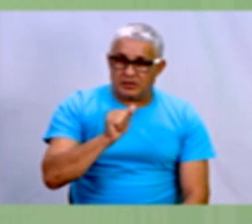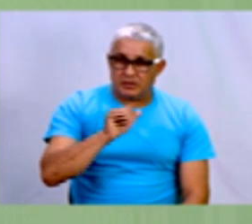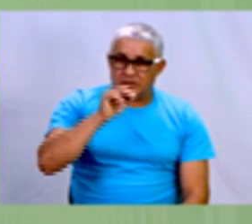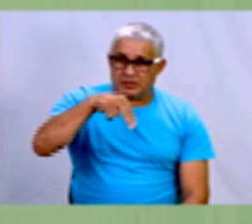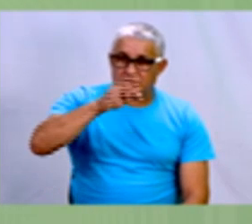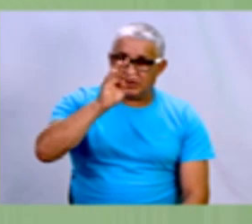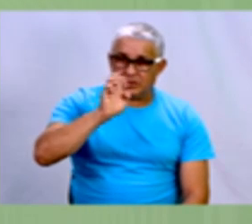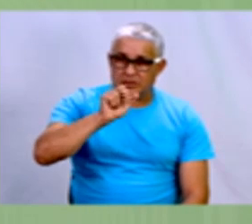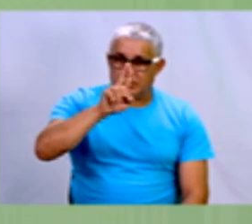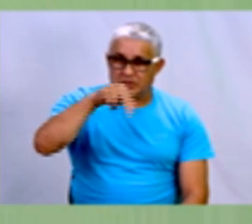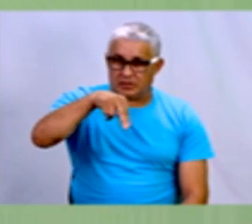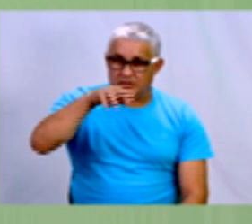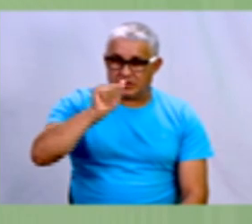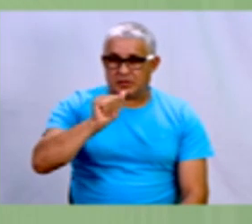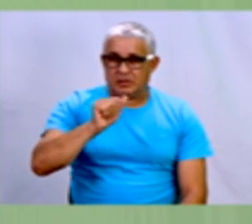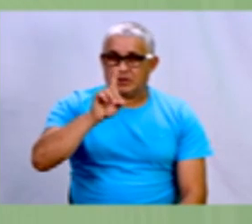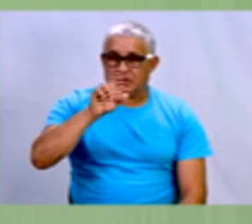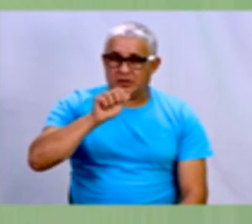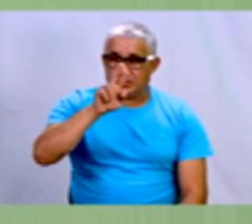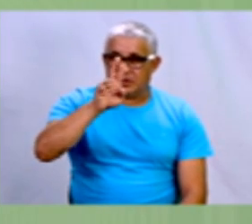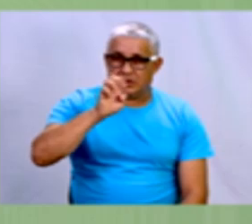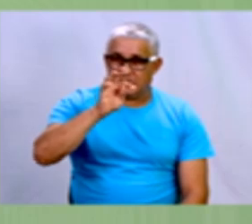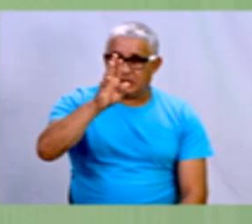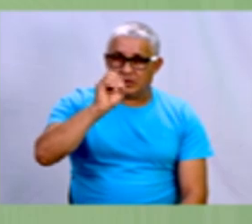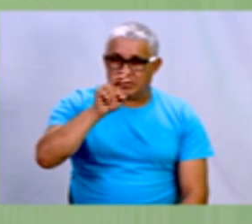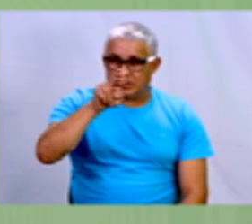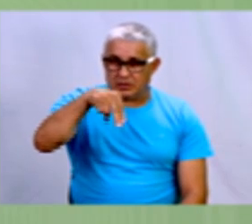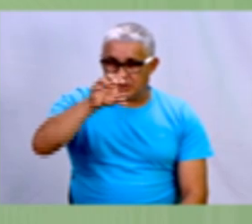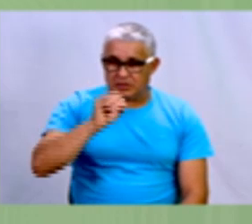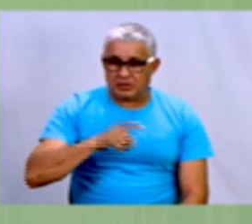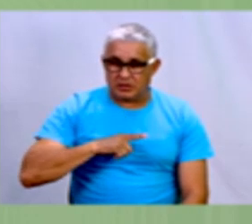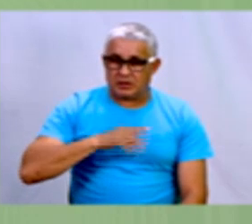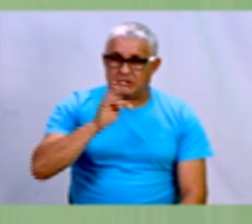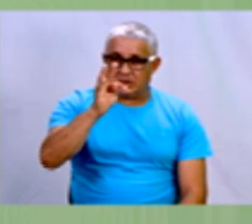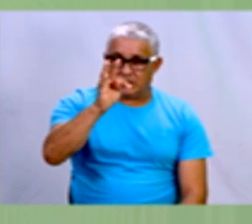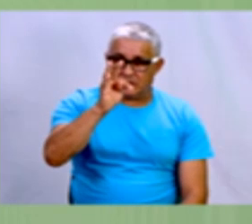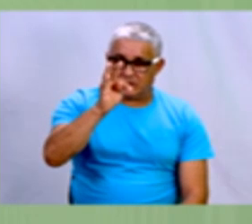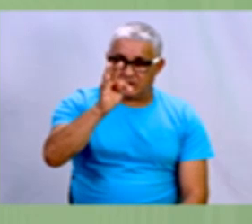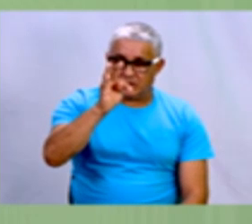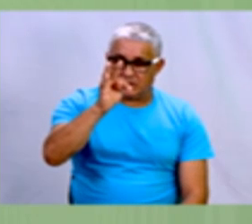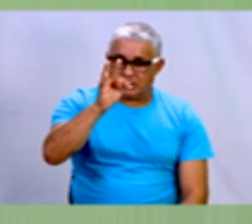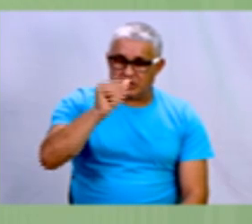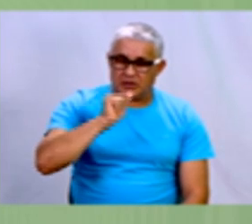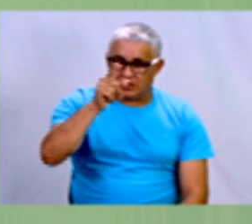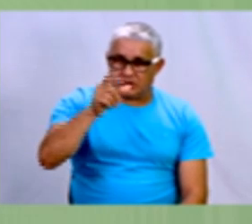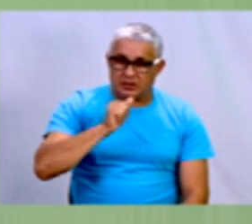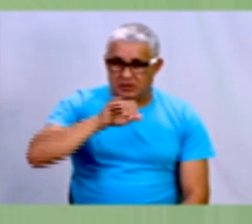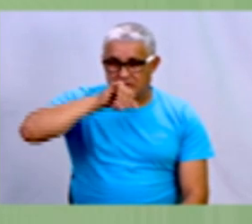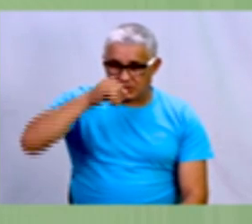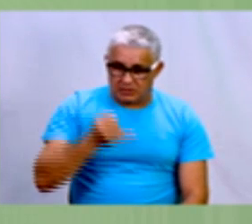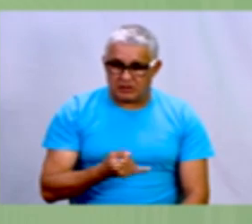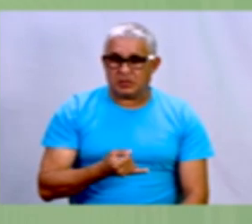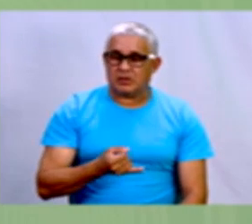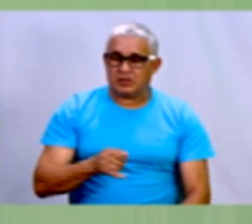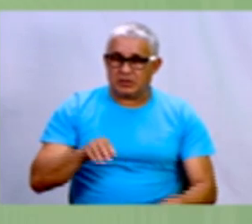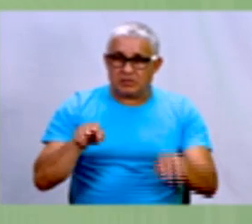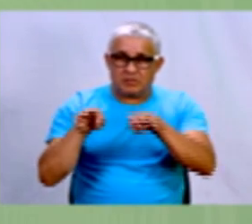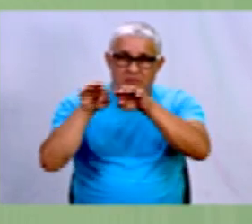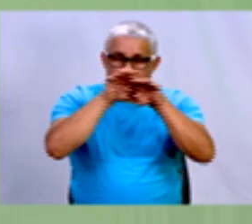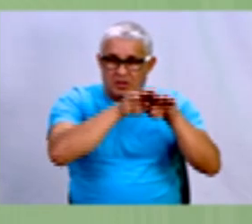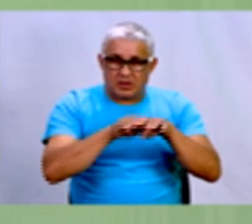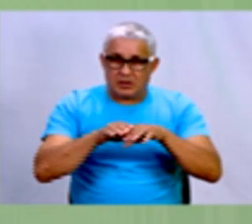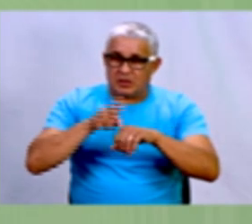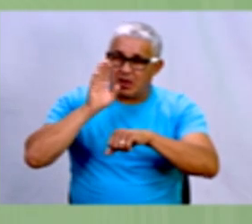sobre o determinado fluxo de caixa. A TIR é a taxa de juros que iguala, em determinado tempo, o valor presente